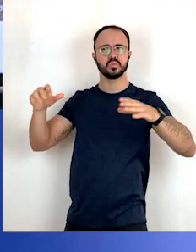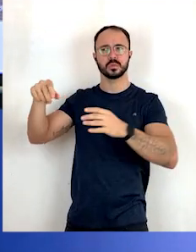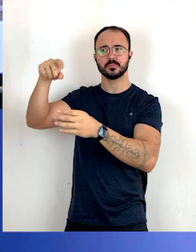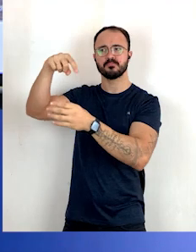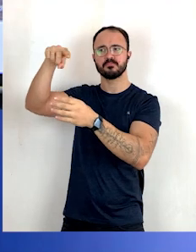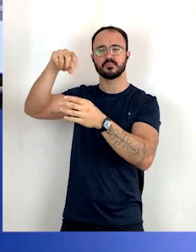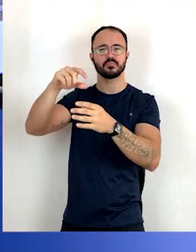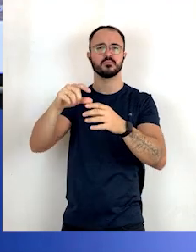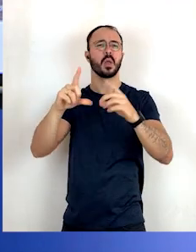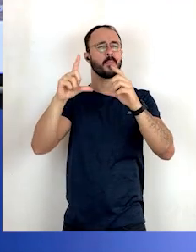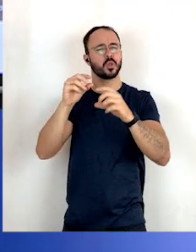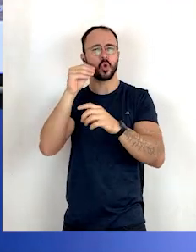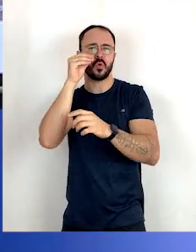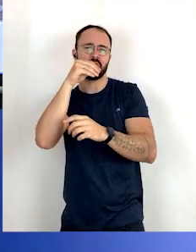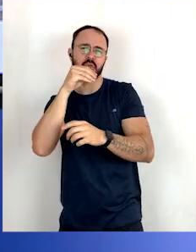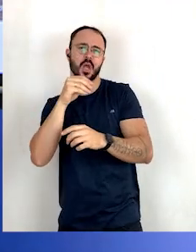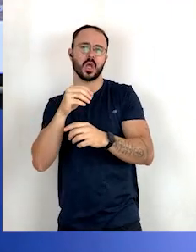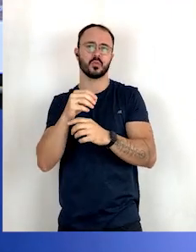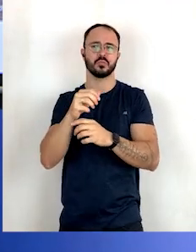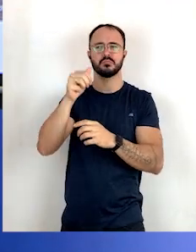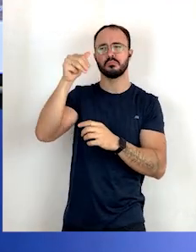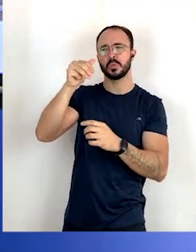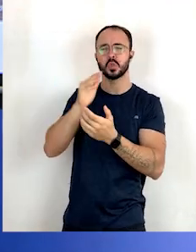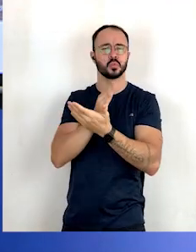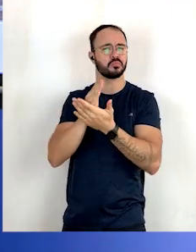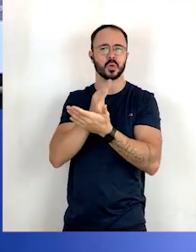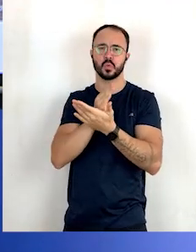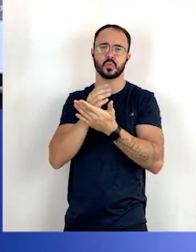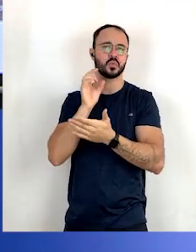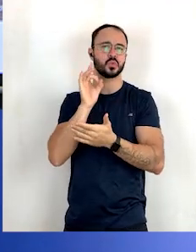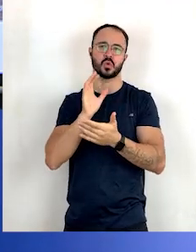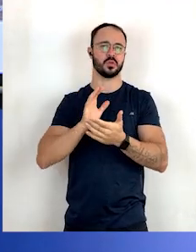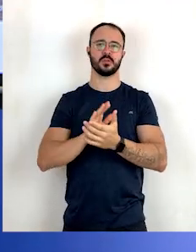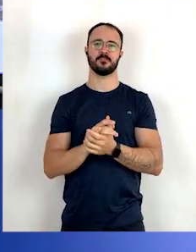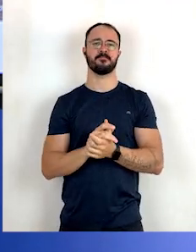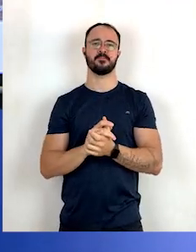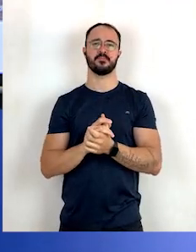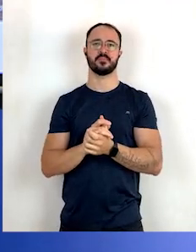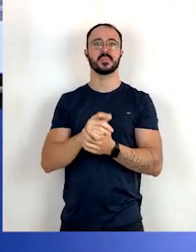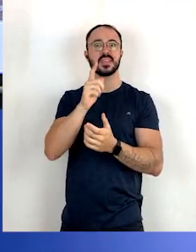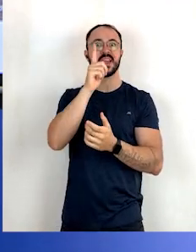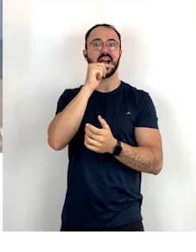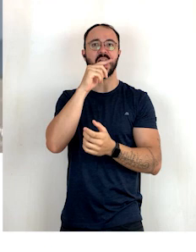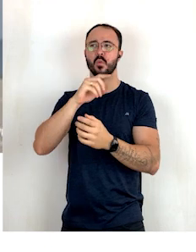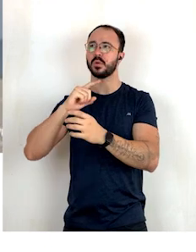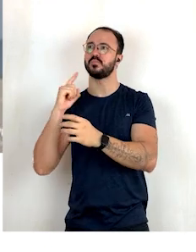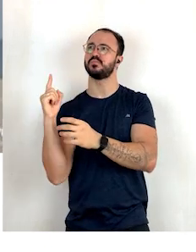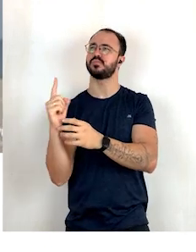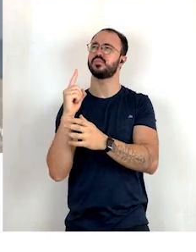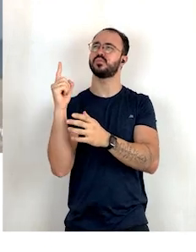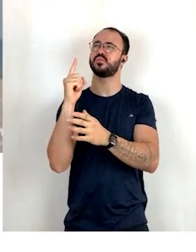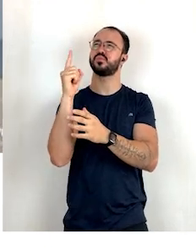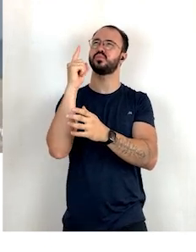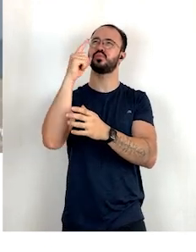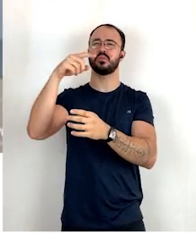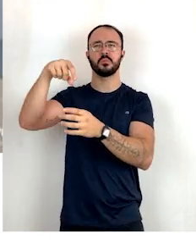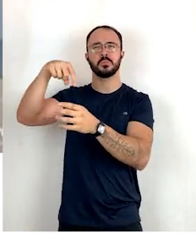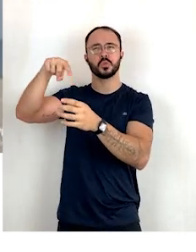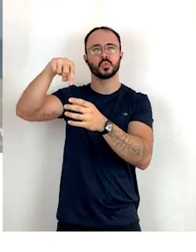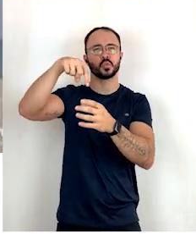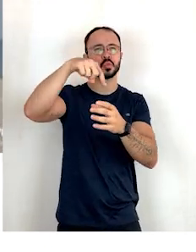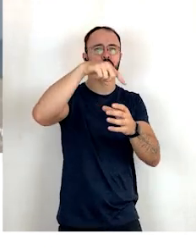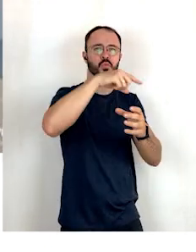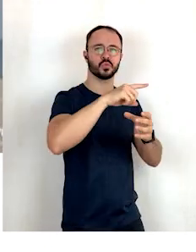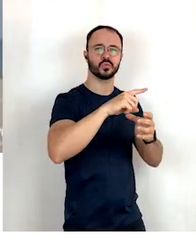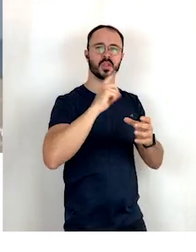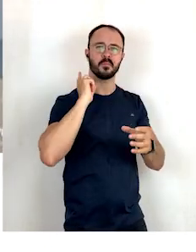duração acontece por volta de alguns minutos. Levanta uma coluna d'água. É muito comum a ocorrência desse tipo de tromba d'água em Minas Gerais. Nós